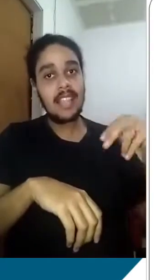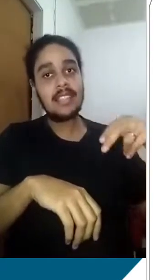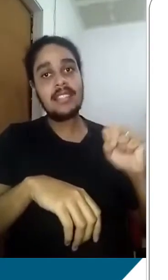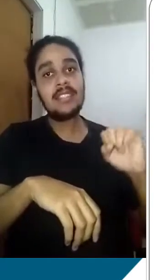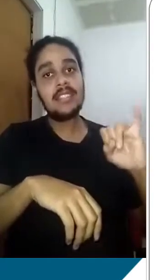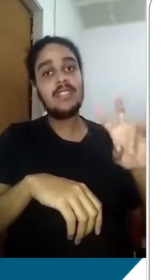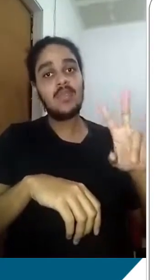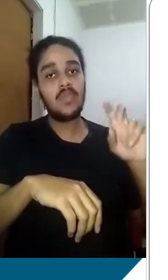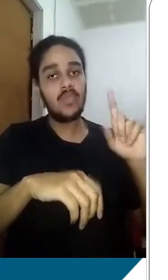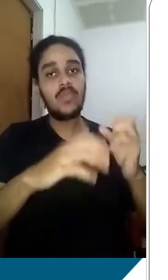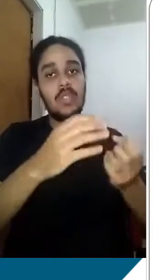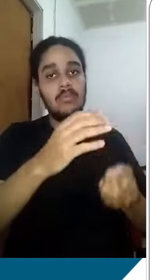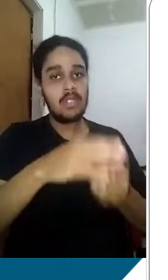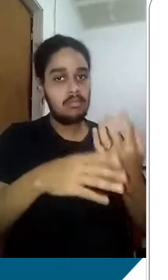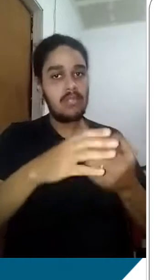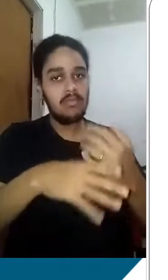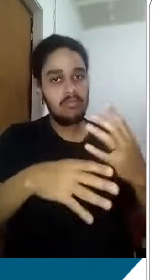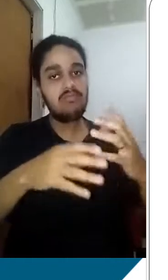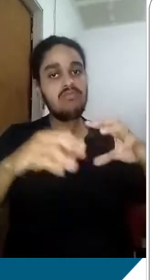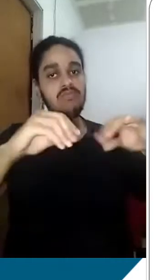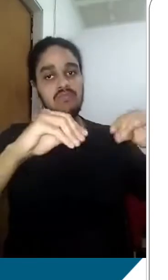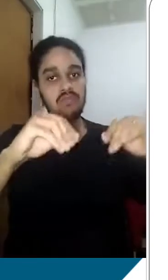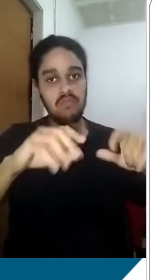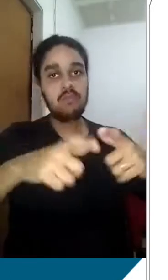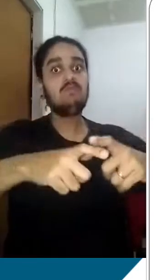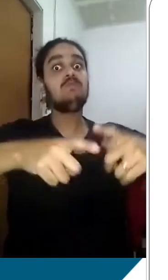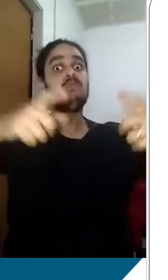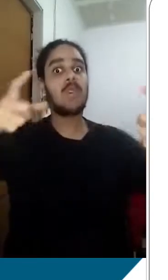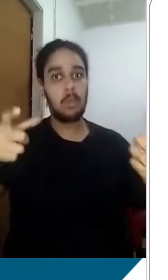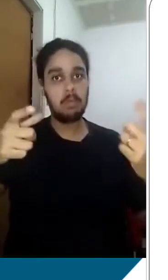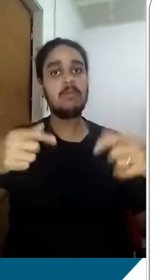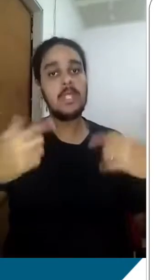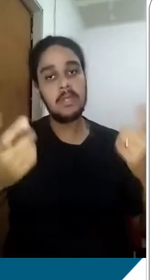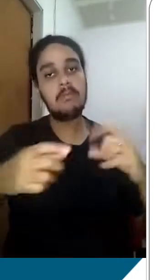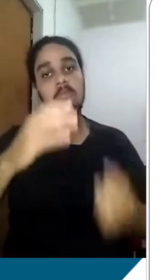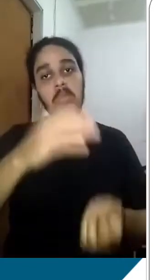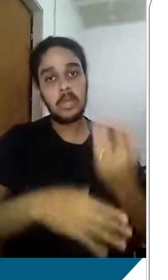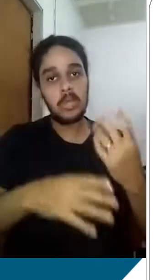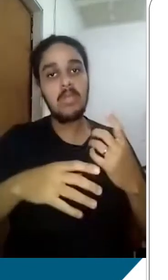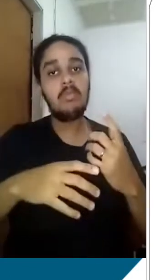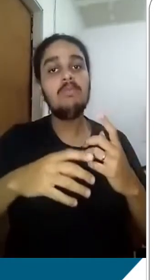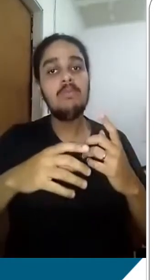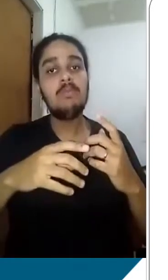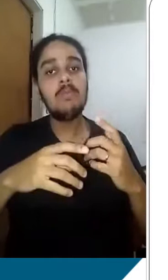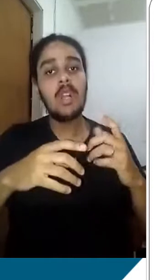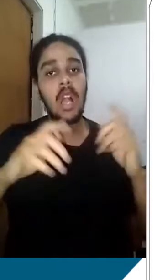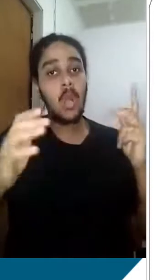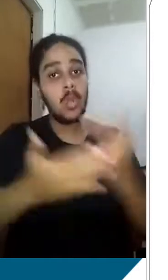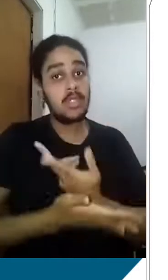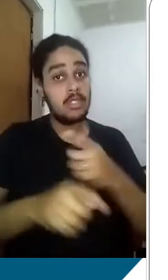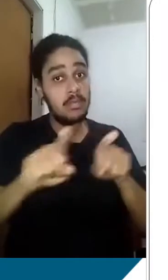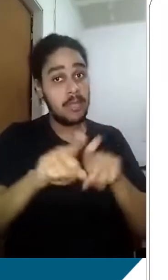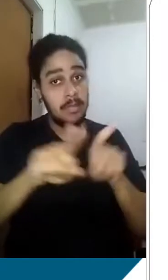uma produtividade do solo muito mais elevada. Essa produtividade ela também